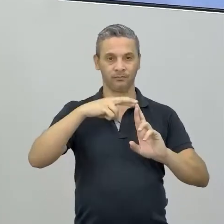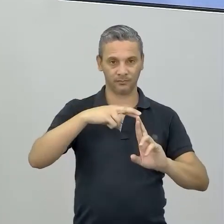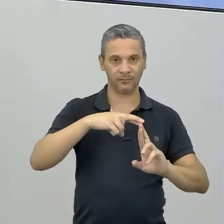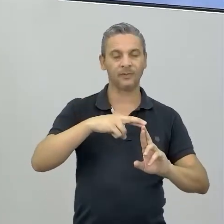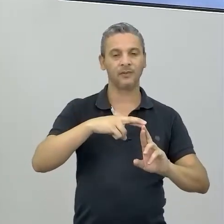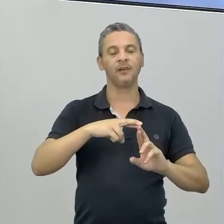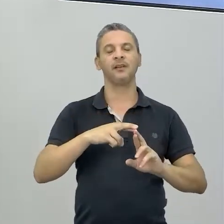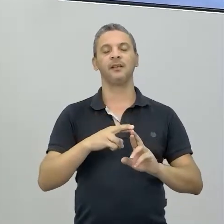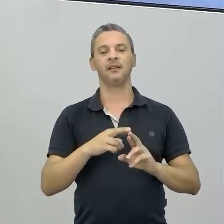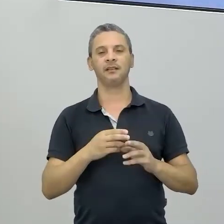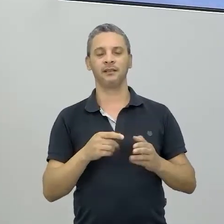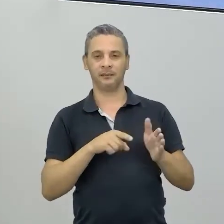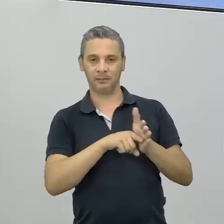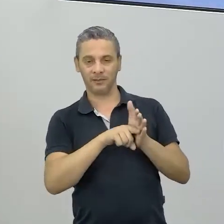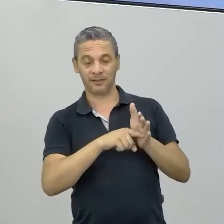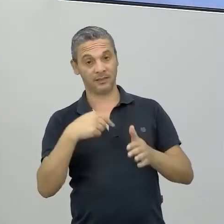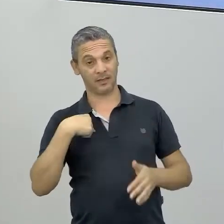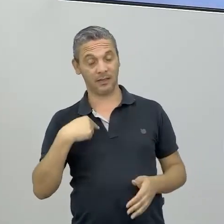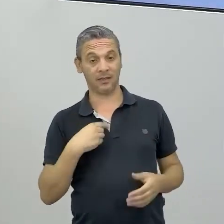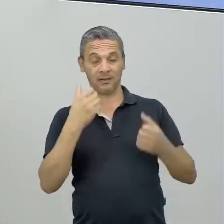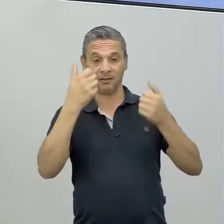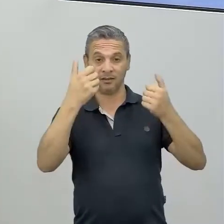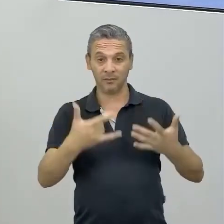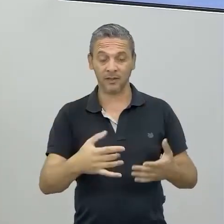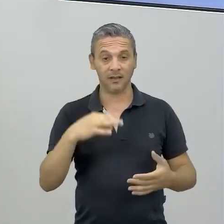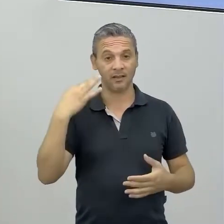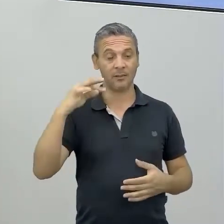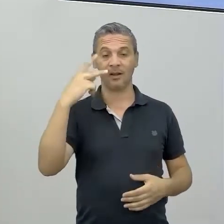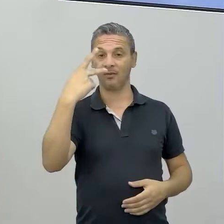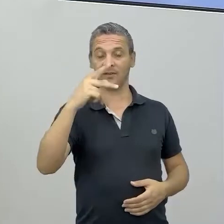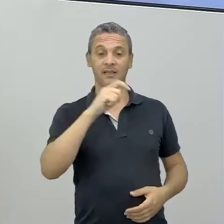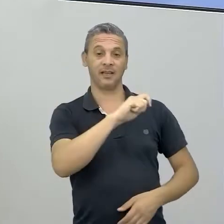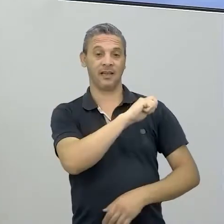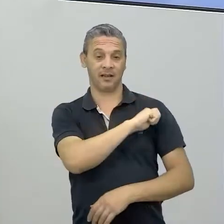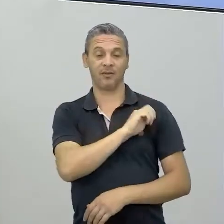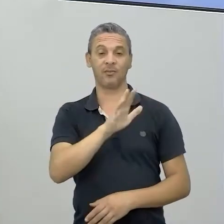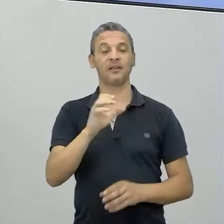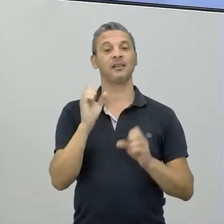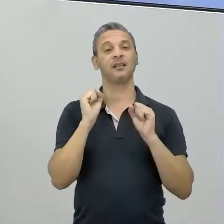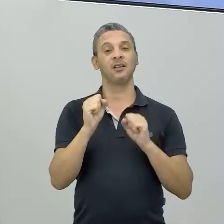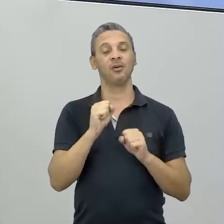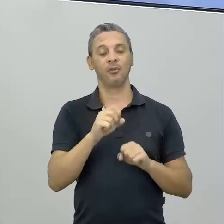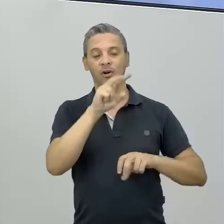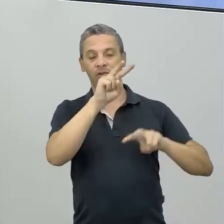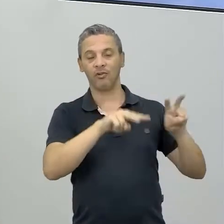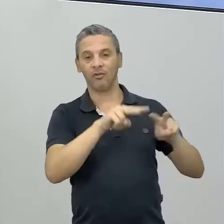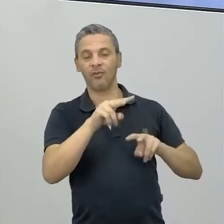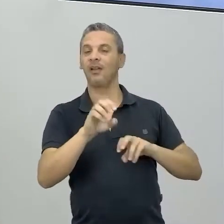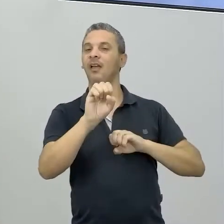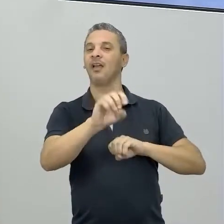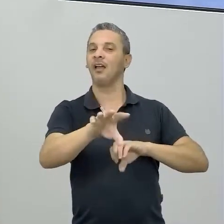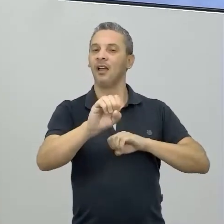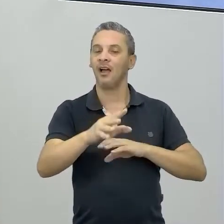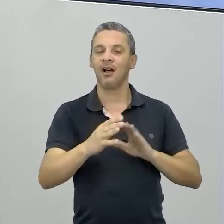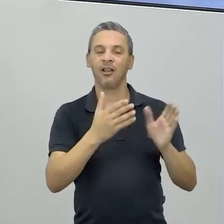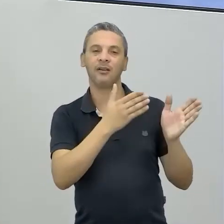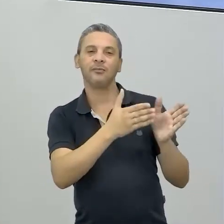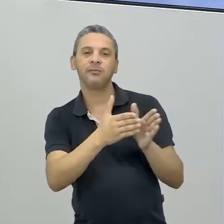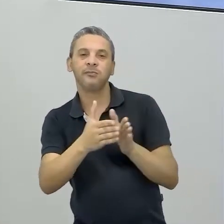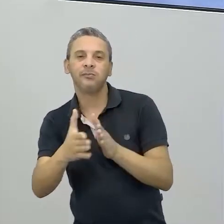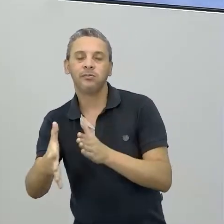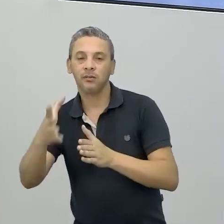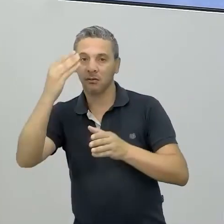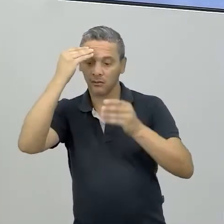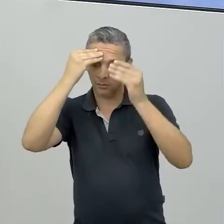algumas bibliografias que eu mesma pesquisei. É um trabalho de vocês, alunos, mas vocês podem consultar essa aula aqui, assistir essa aula para